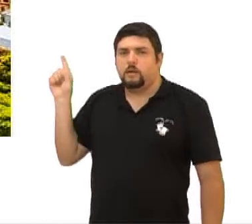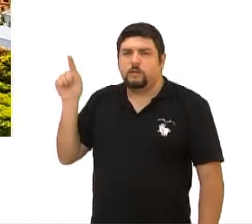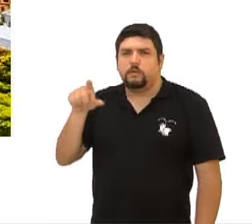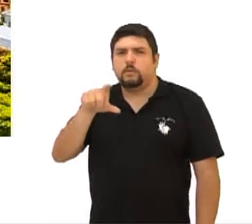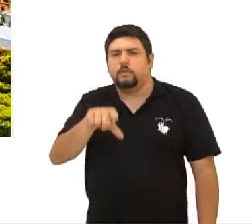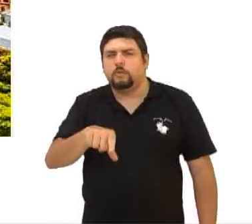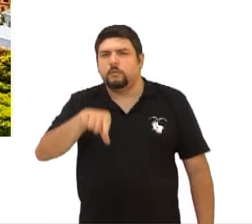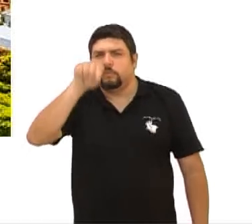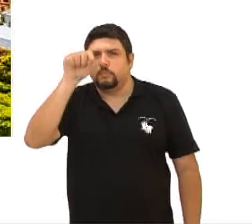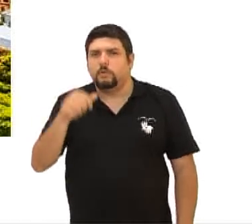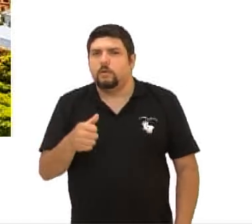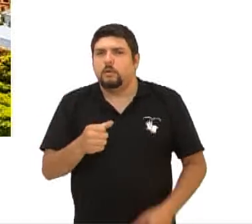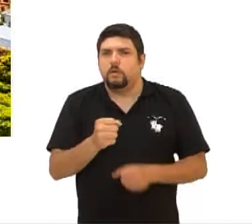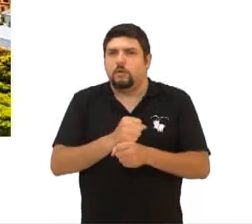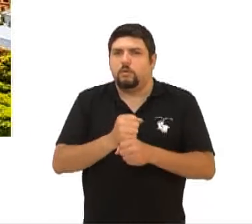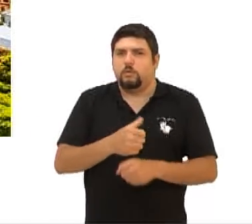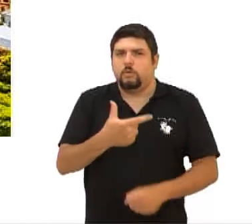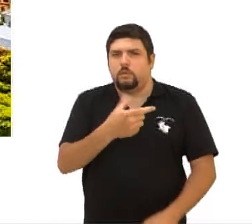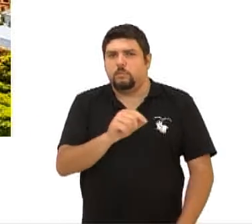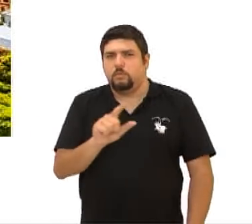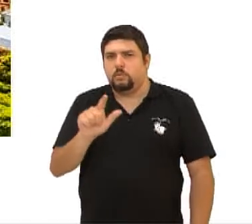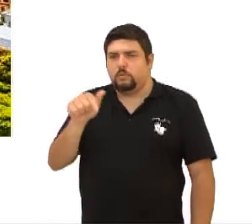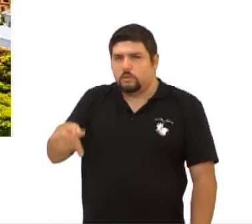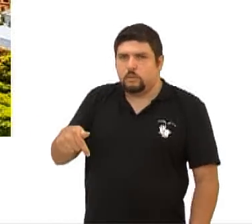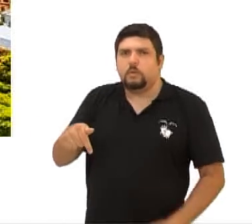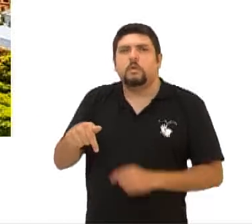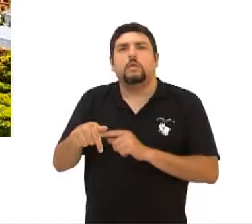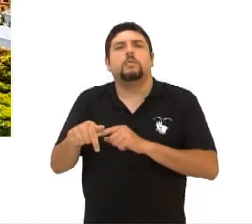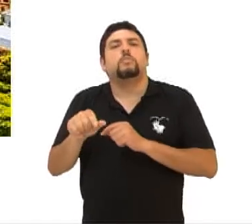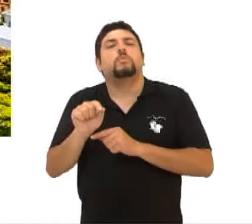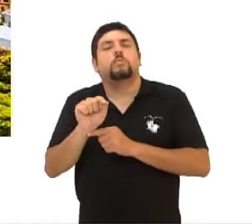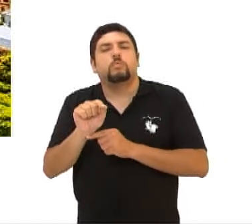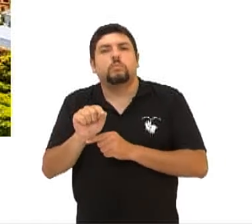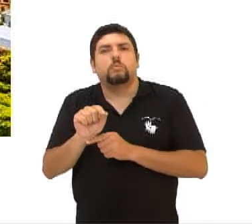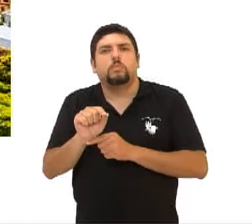em 2017 o segundo destino,